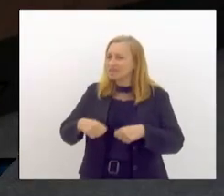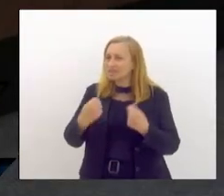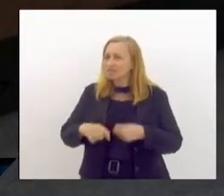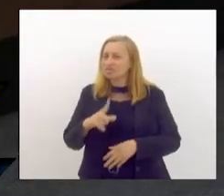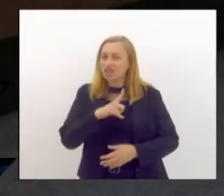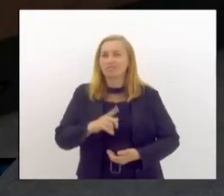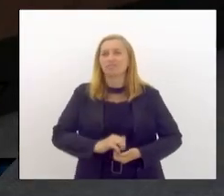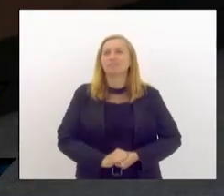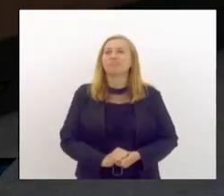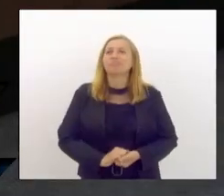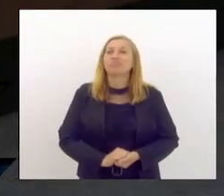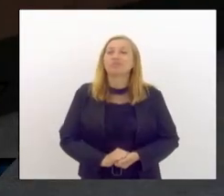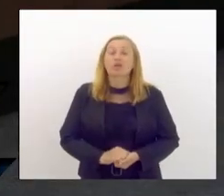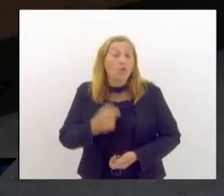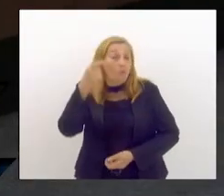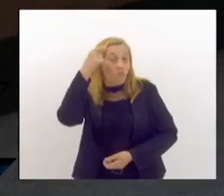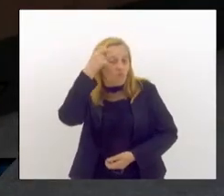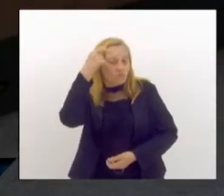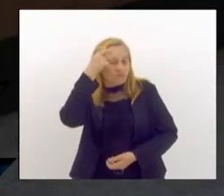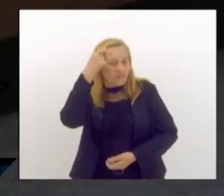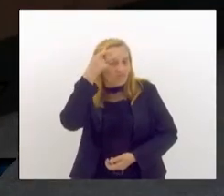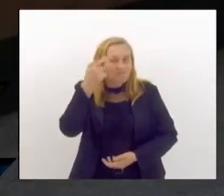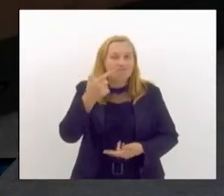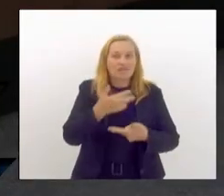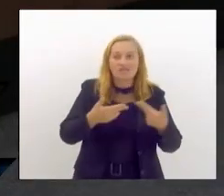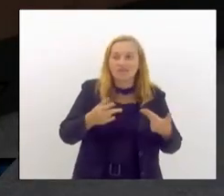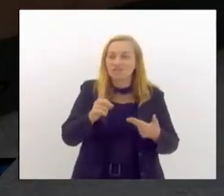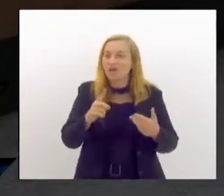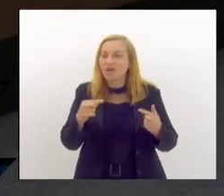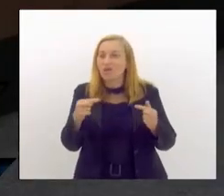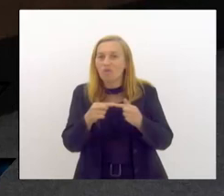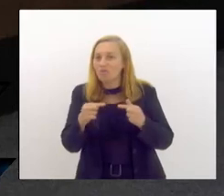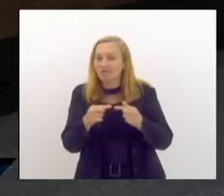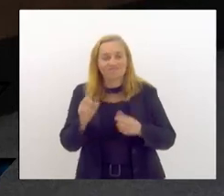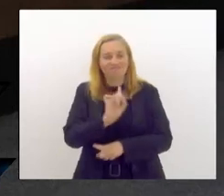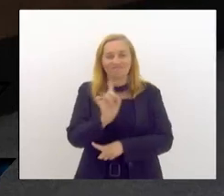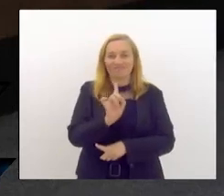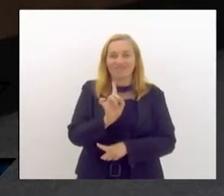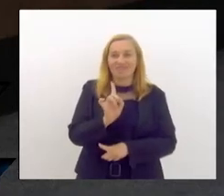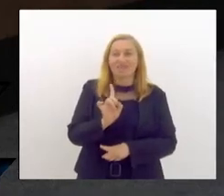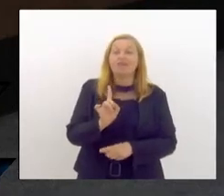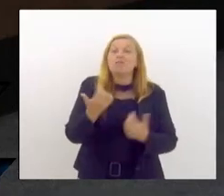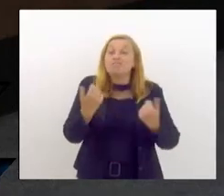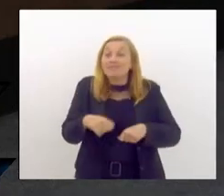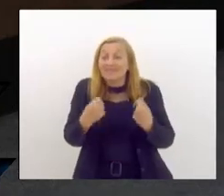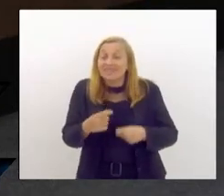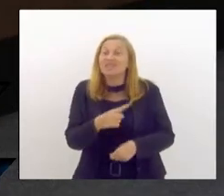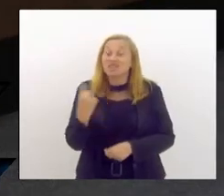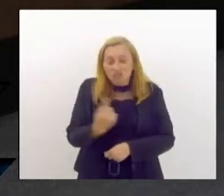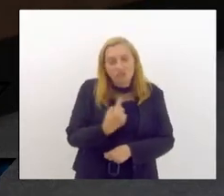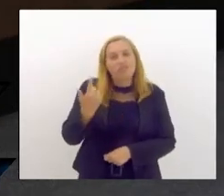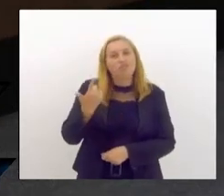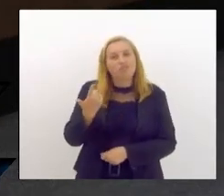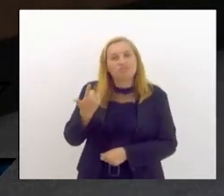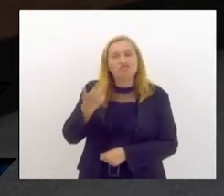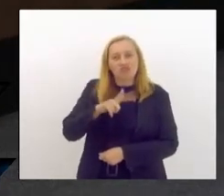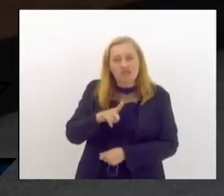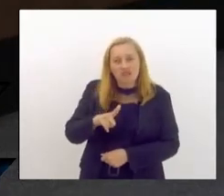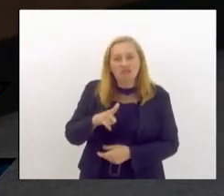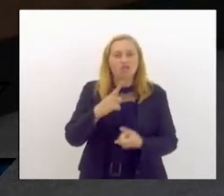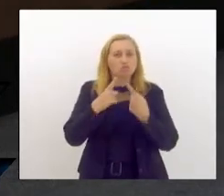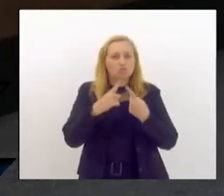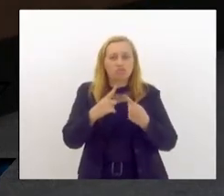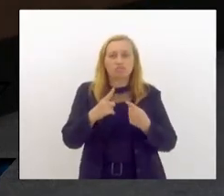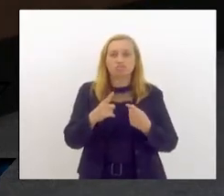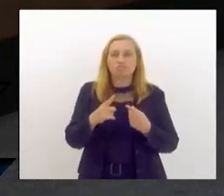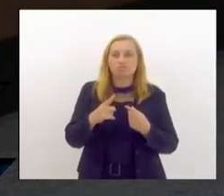Né? Consenso, muitas vezes, não é concordância. Né? E a gente precisa... E nós vamos chegar aqui no debate no consenso